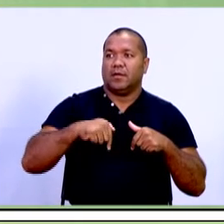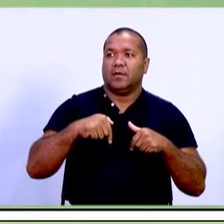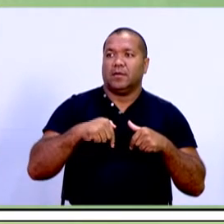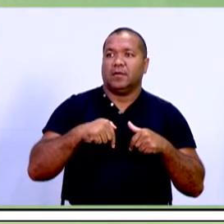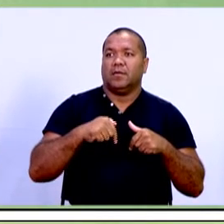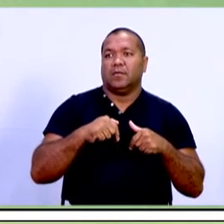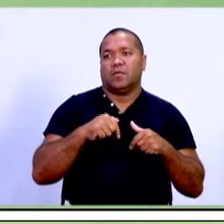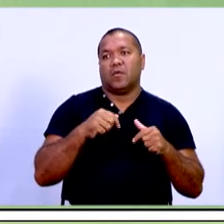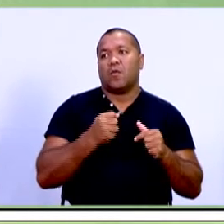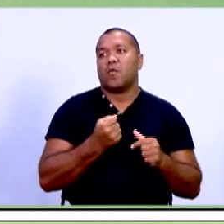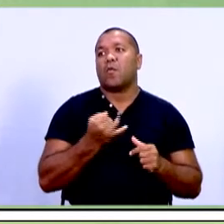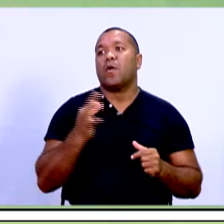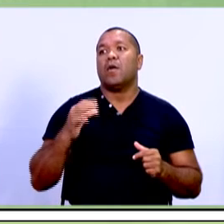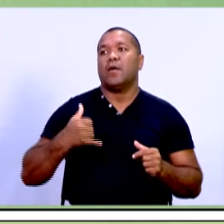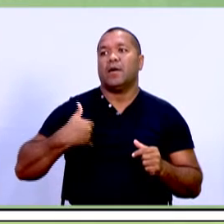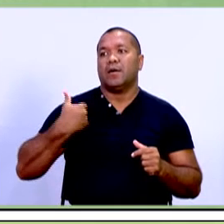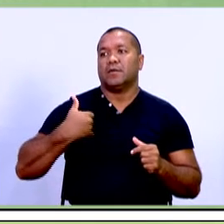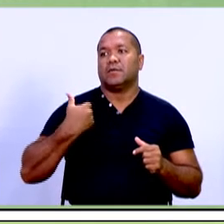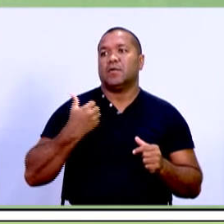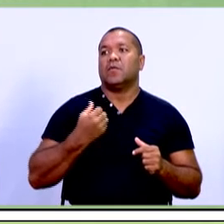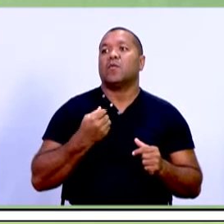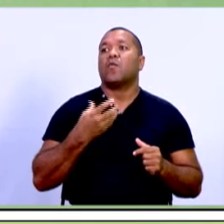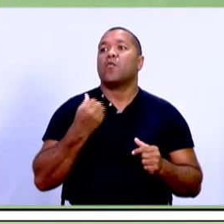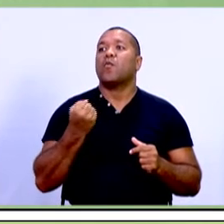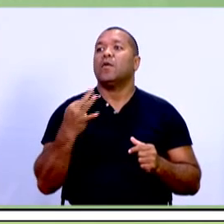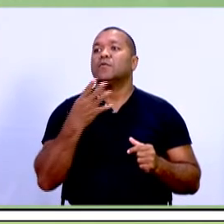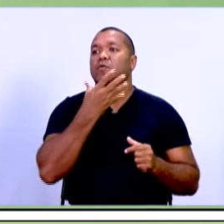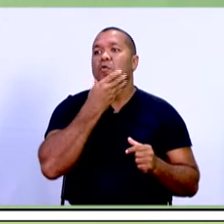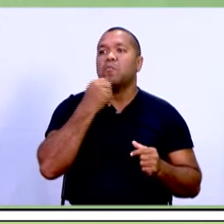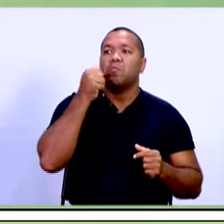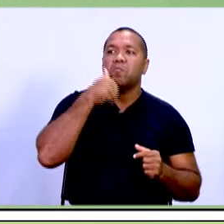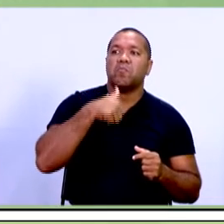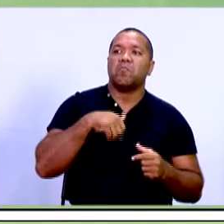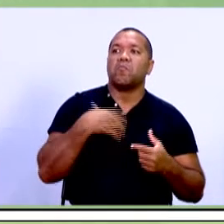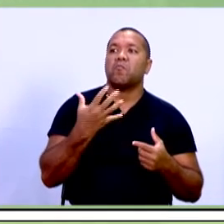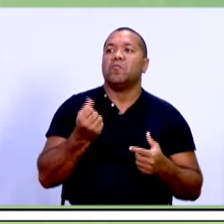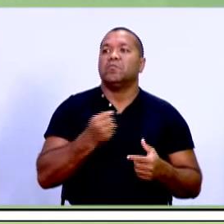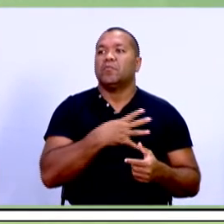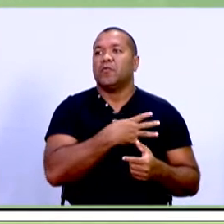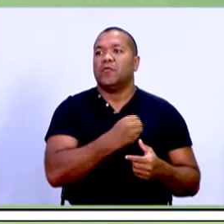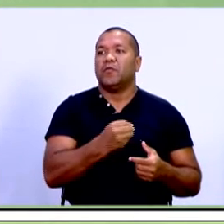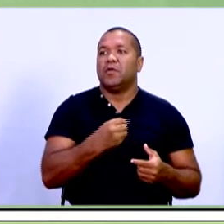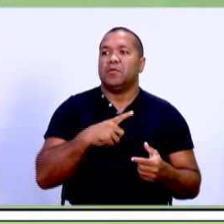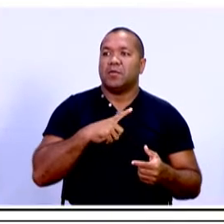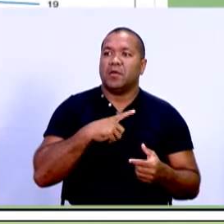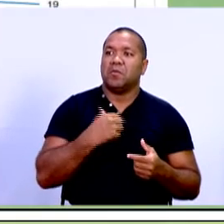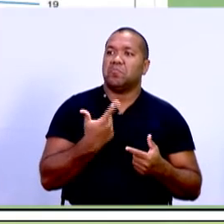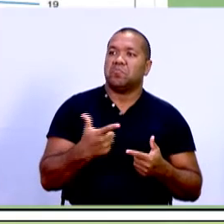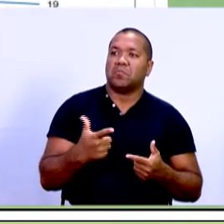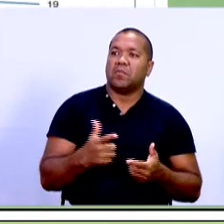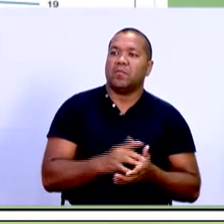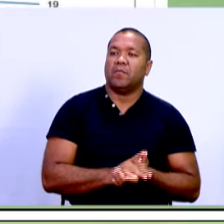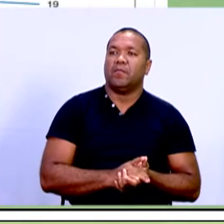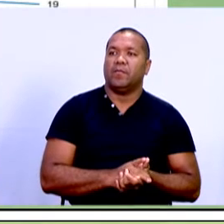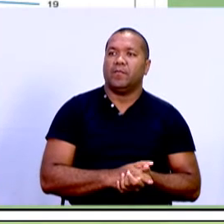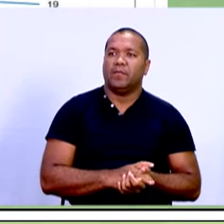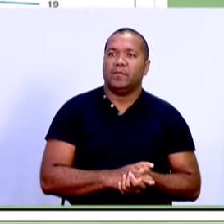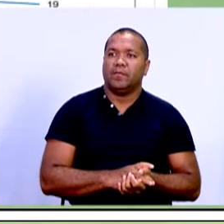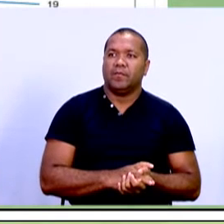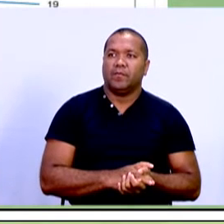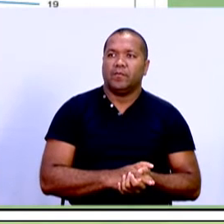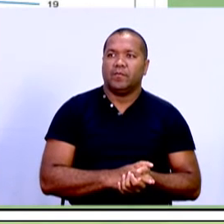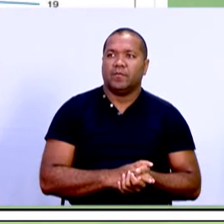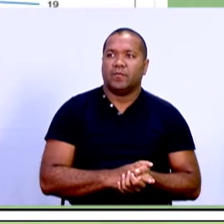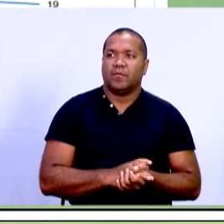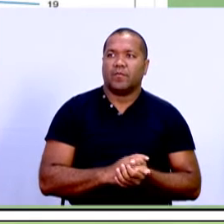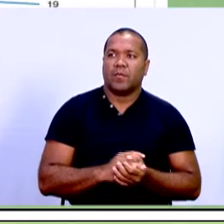faixa etária, aqui é por sexo, aqui é quantos dependentes cada servidor tem. Ou